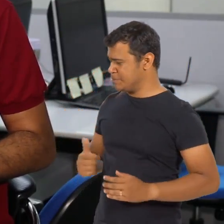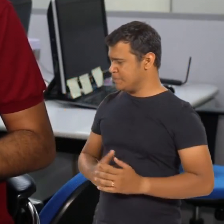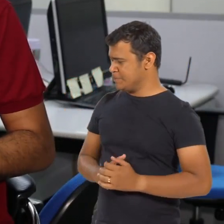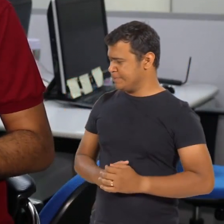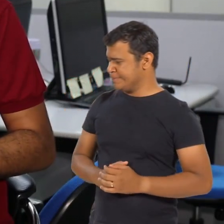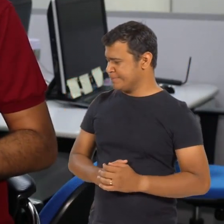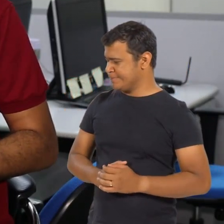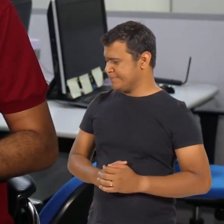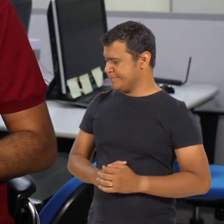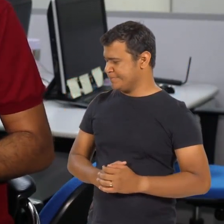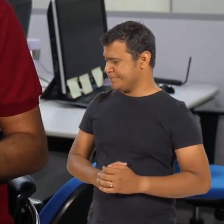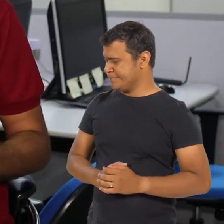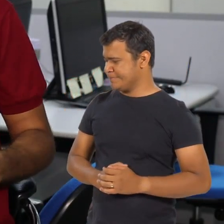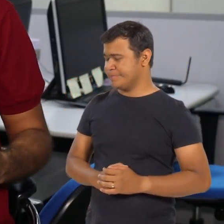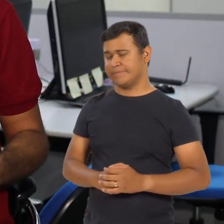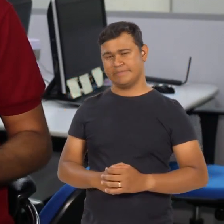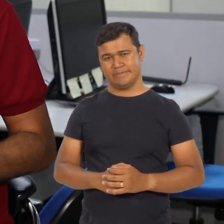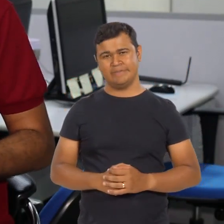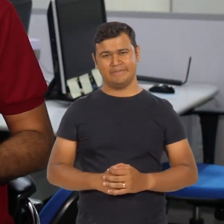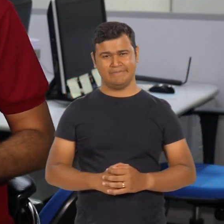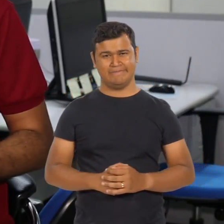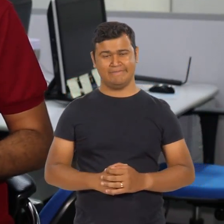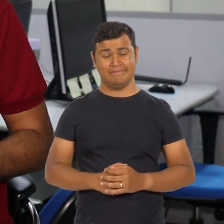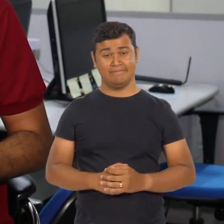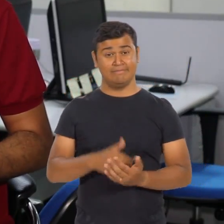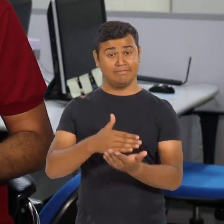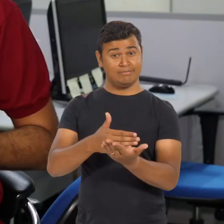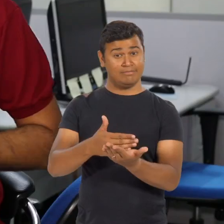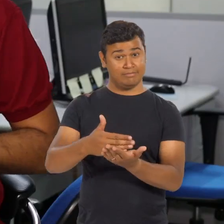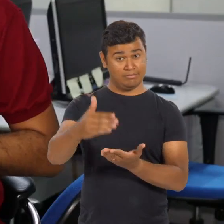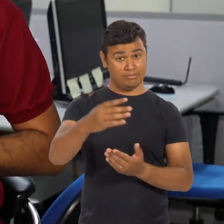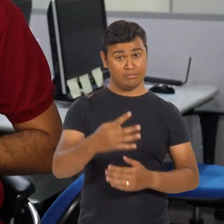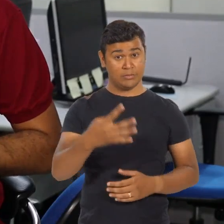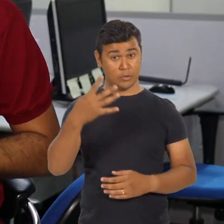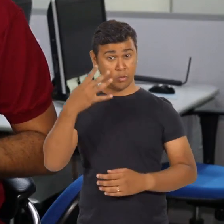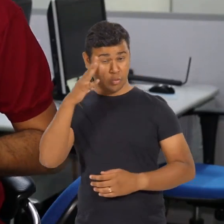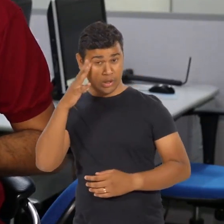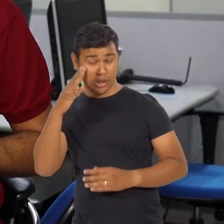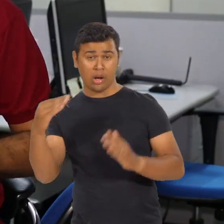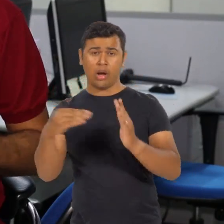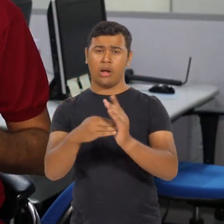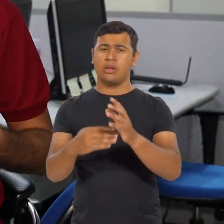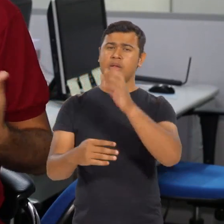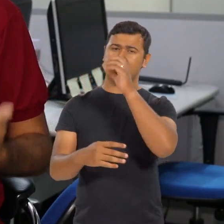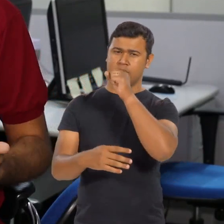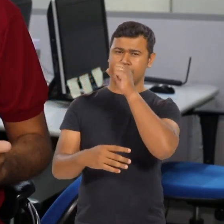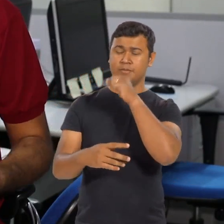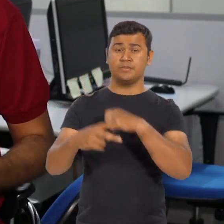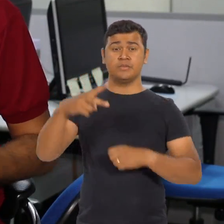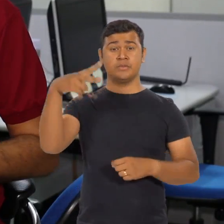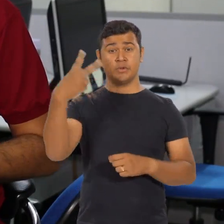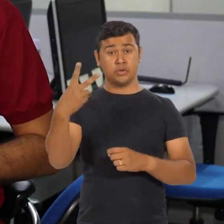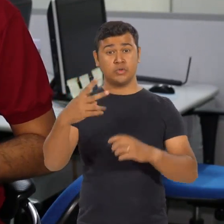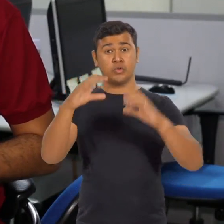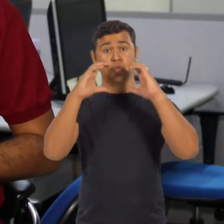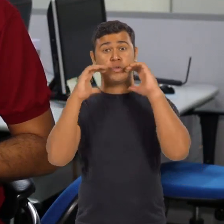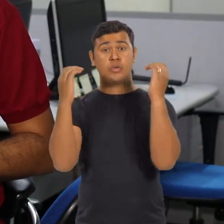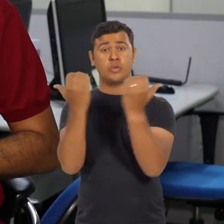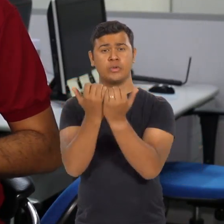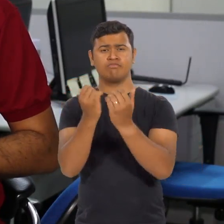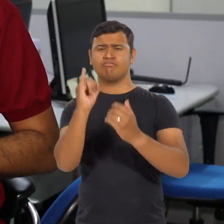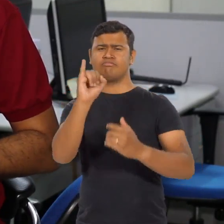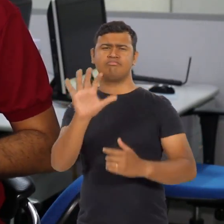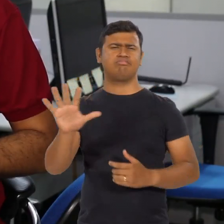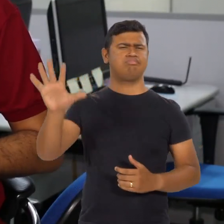notícias do portais ponto univasf ponto edu.br começa quarta feira e segue até o próximo sábado a segunda edição